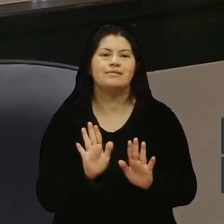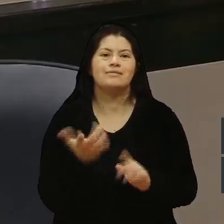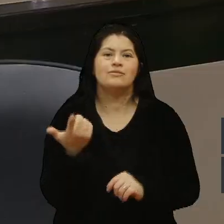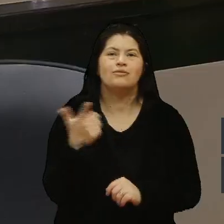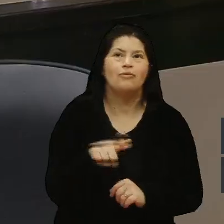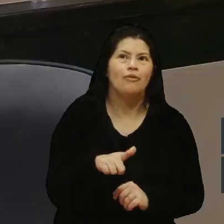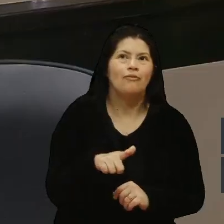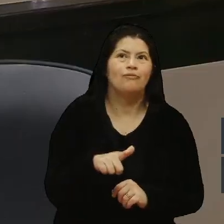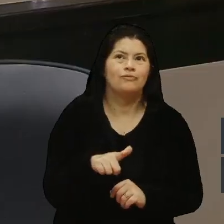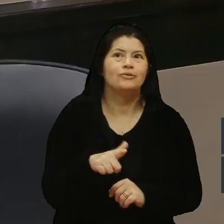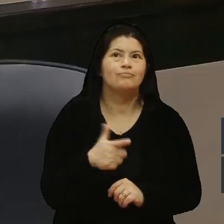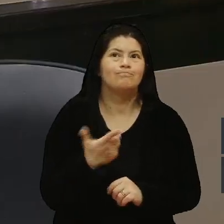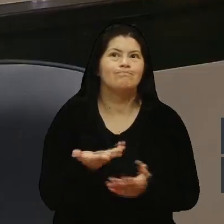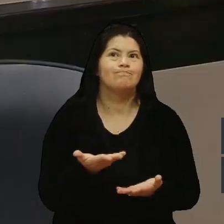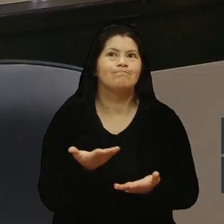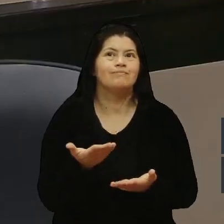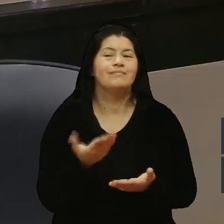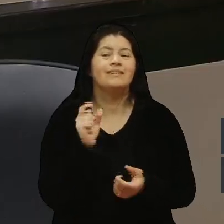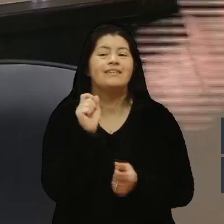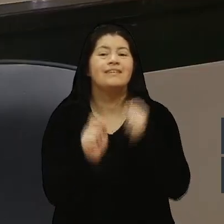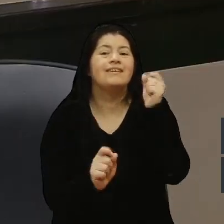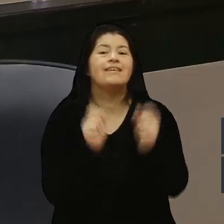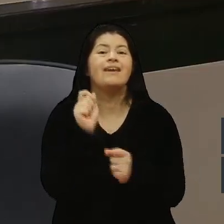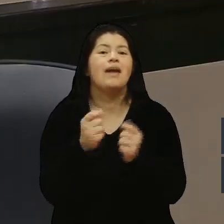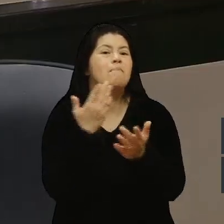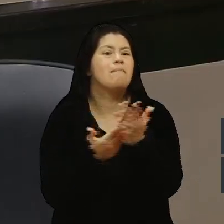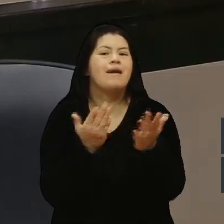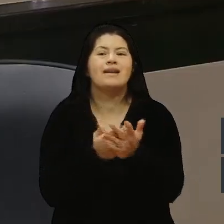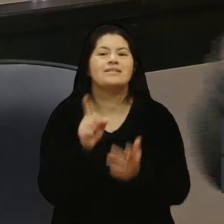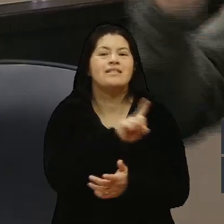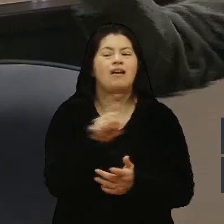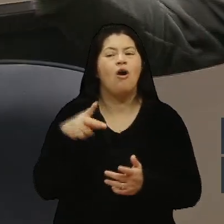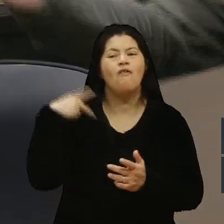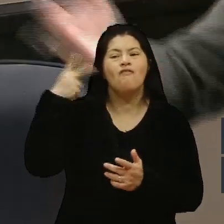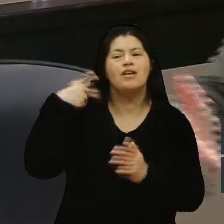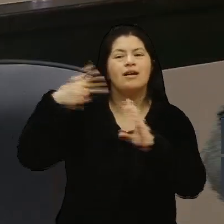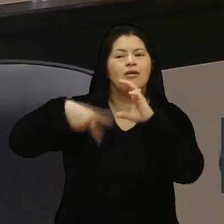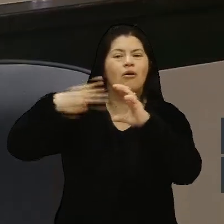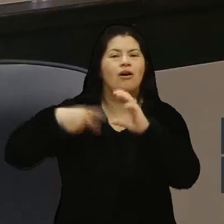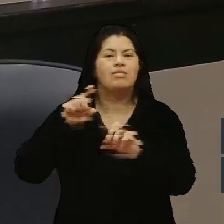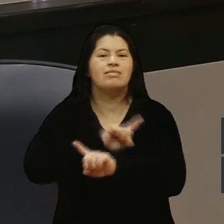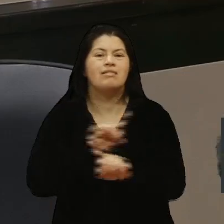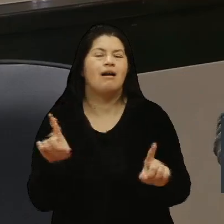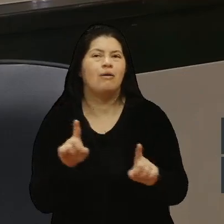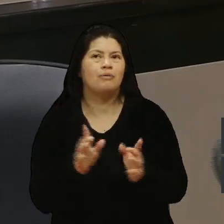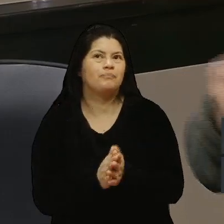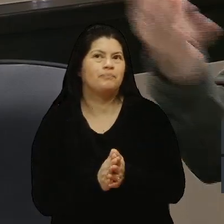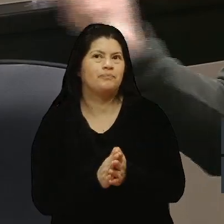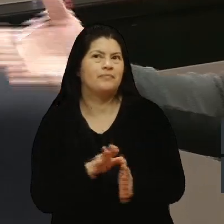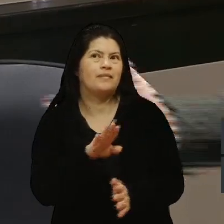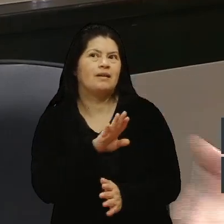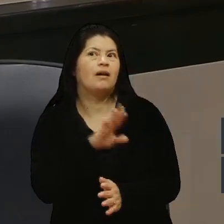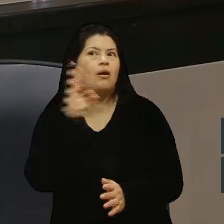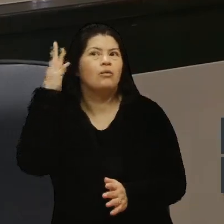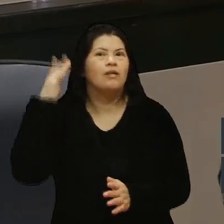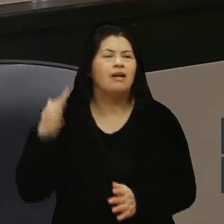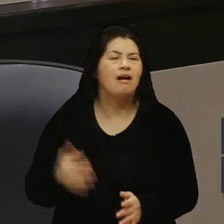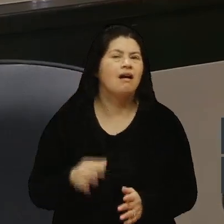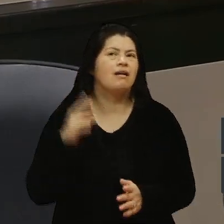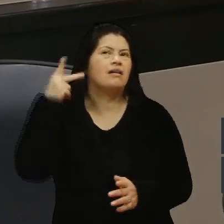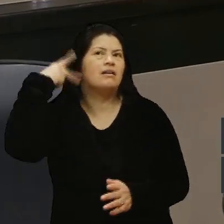vai ser ouvido, né? Mas quem perde com tudo isso não é a vereadora Sandra, não é eu aqui, não é o vereador capitão e nem a vereadora Daiane, que é o pessoal que faz a